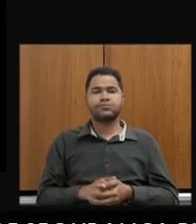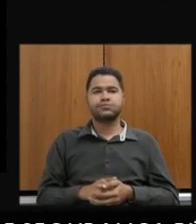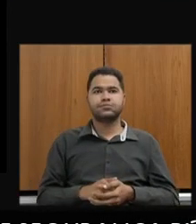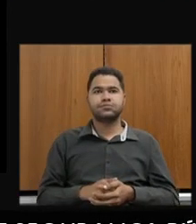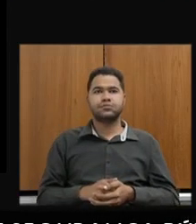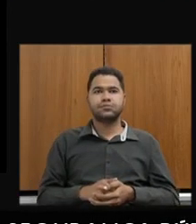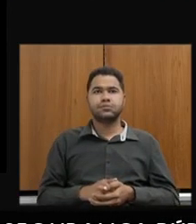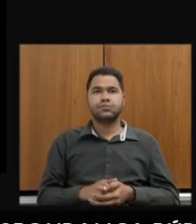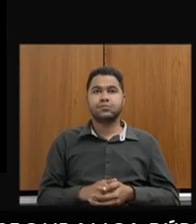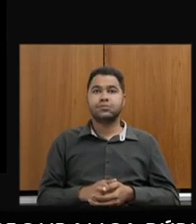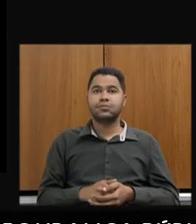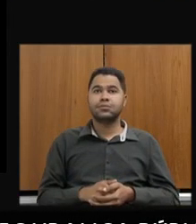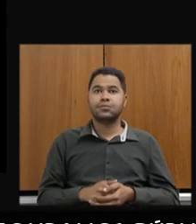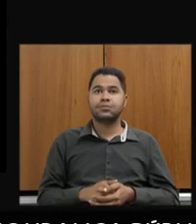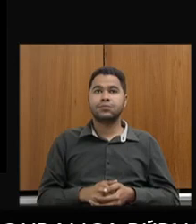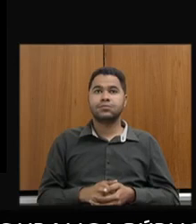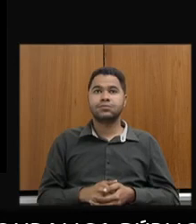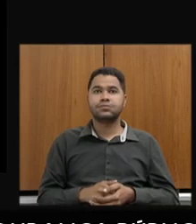no ar